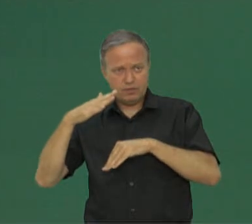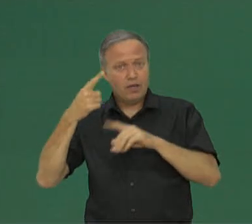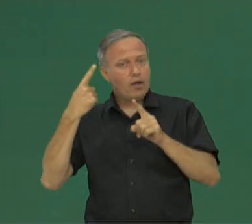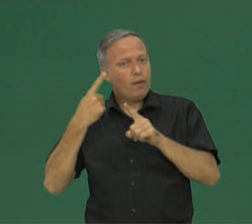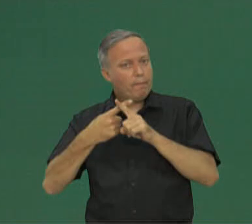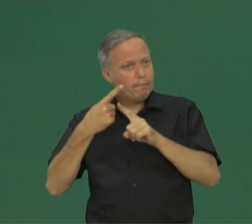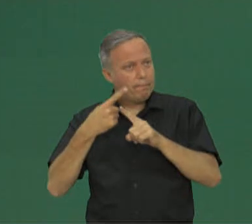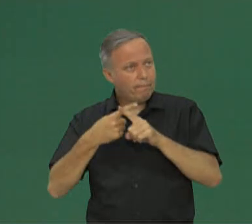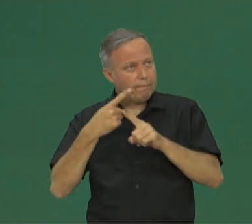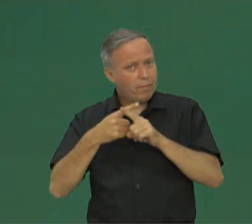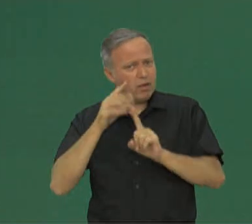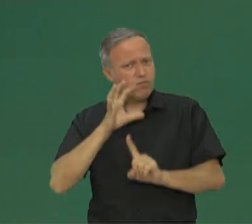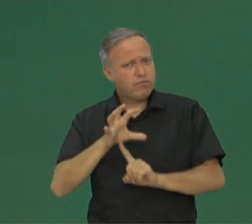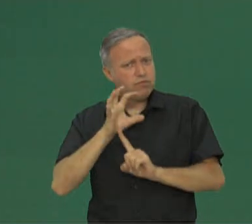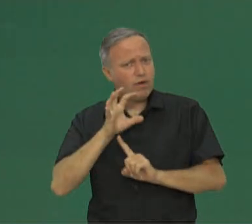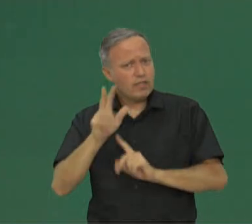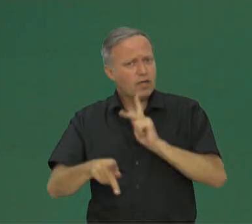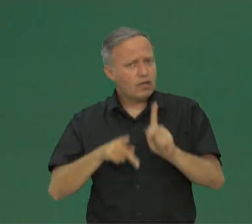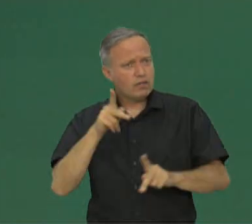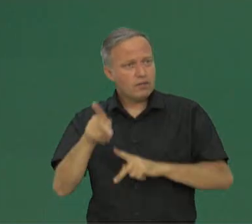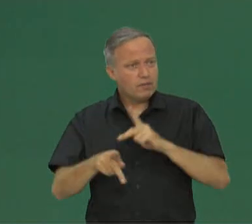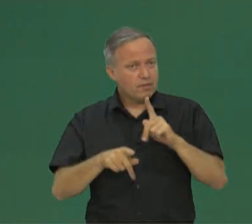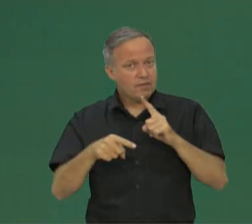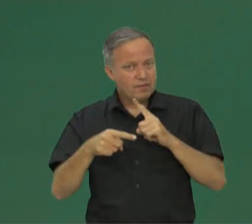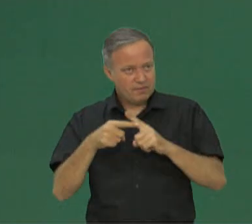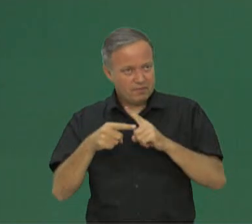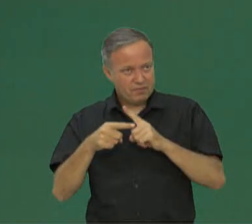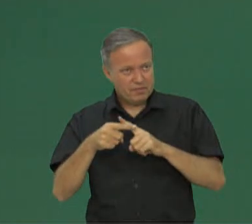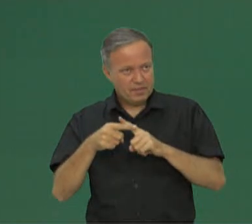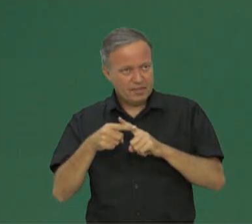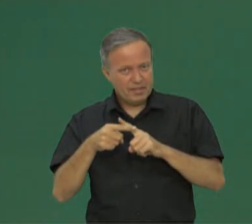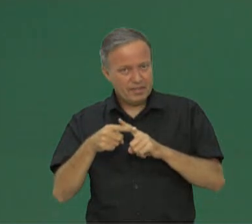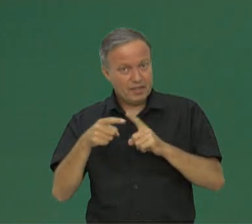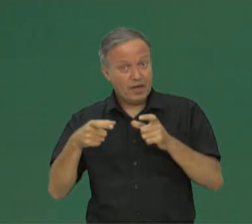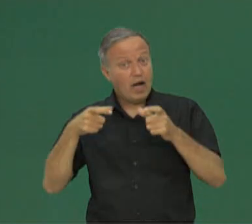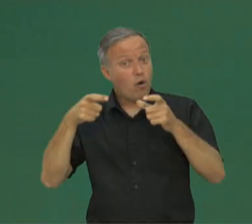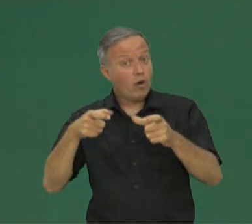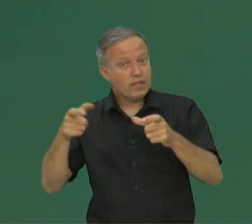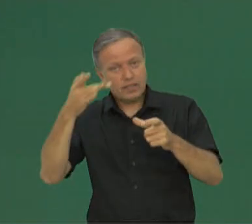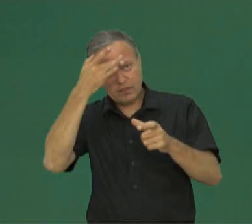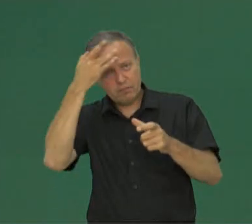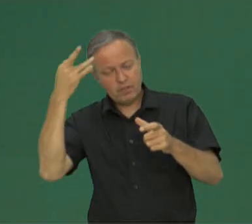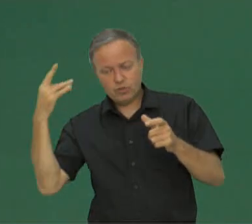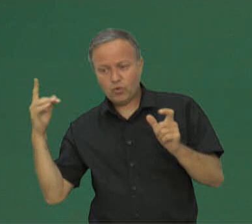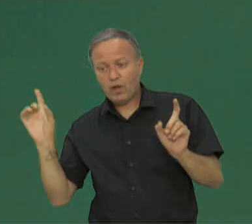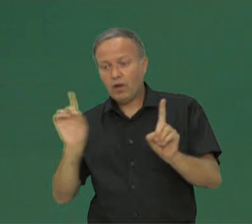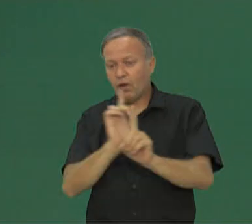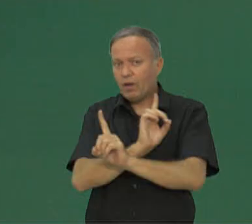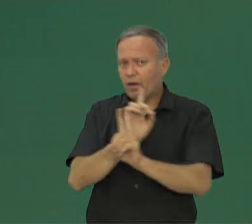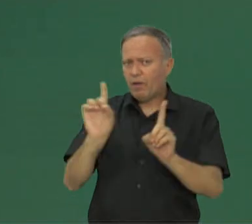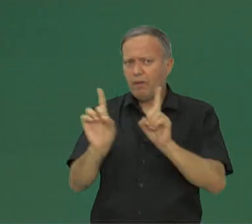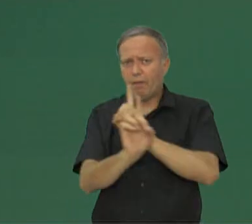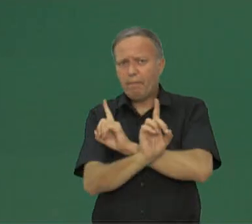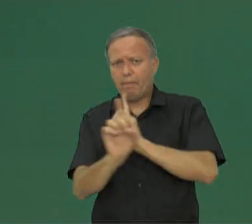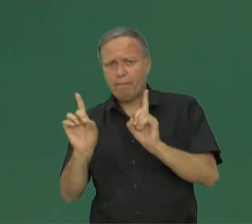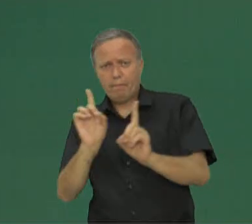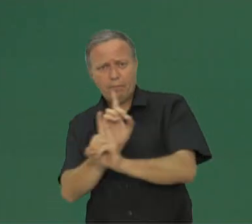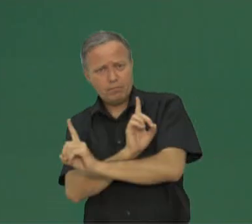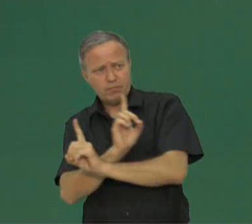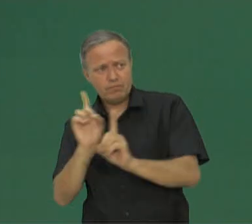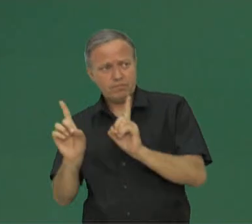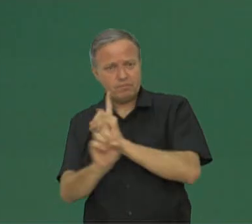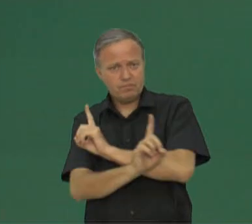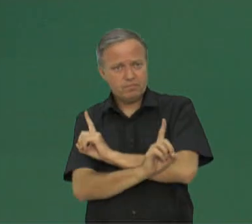urbana? Porque ela está intervindo em um ambiente urbano, né? No ambiente público, onde as pessoas